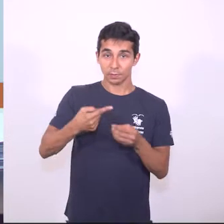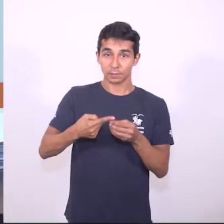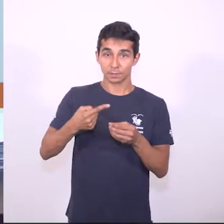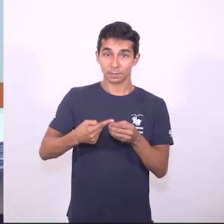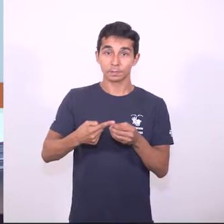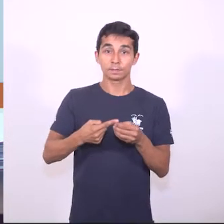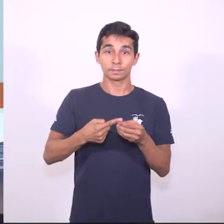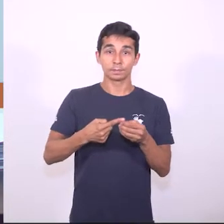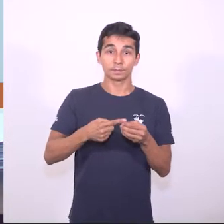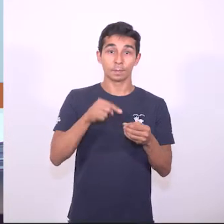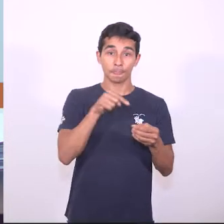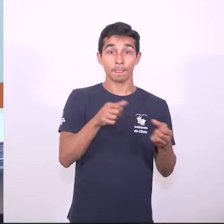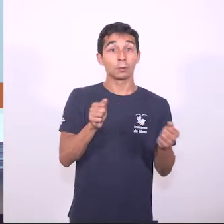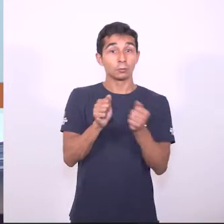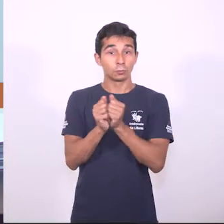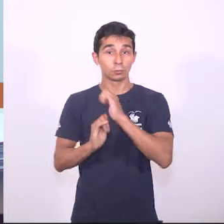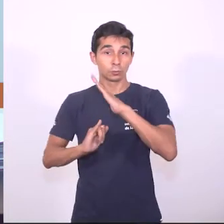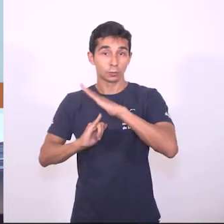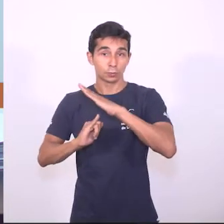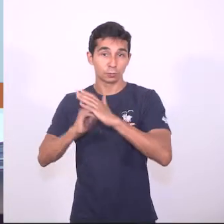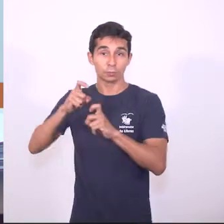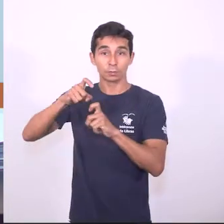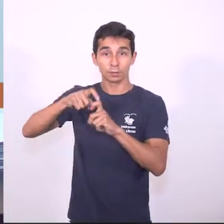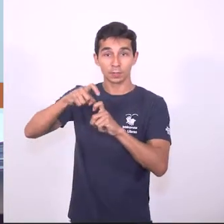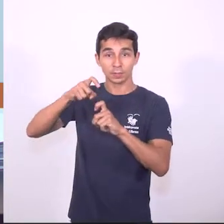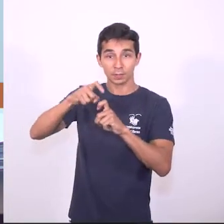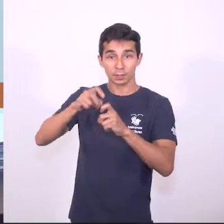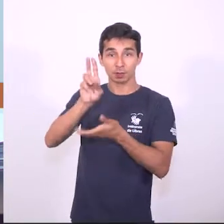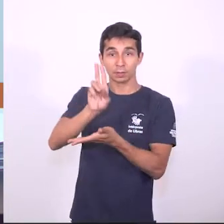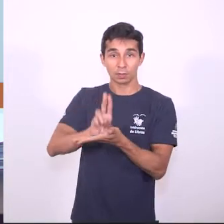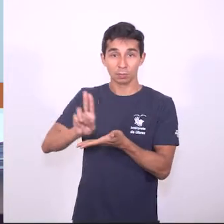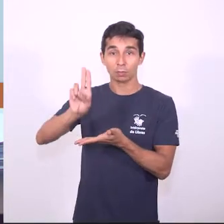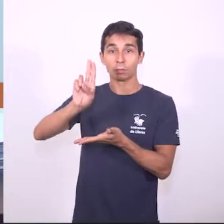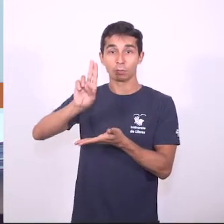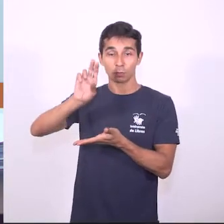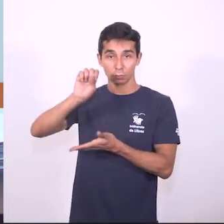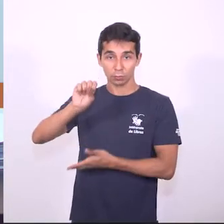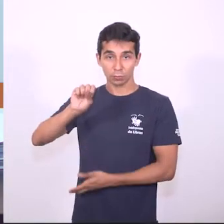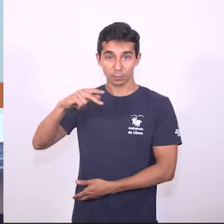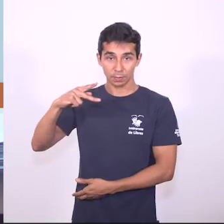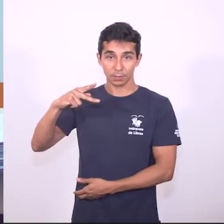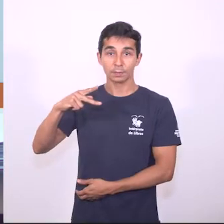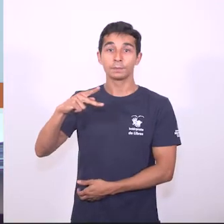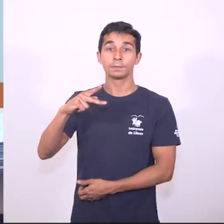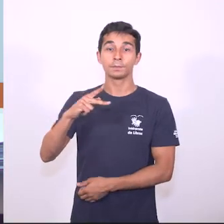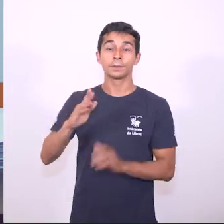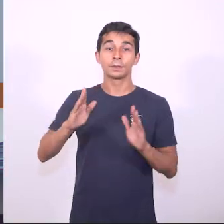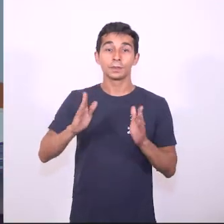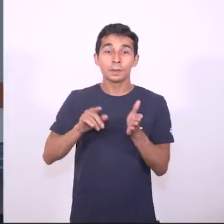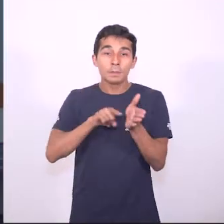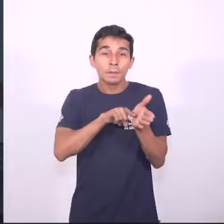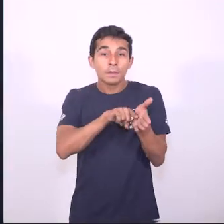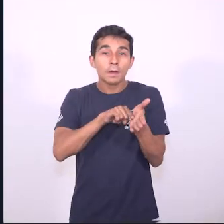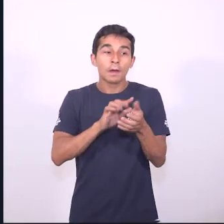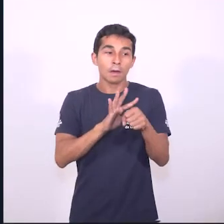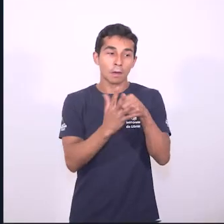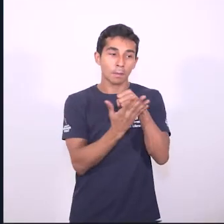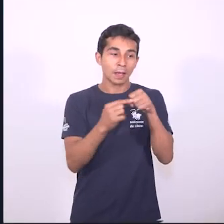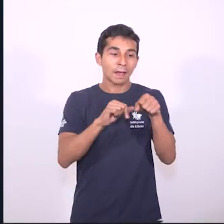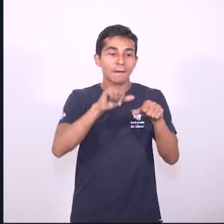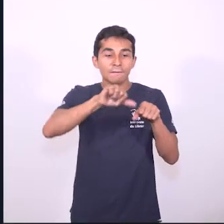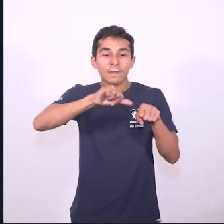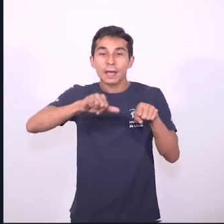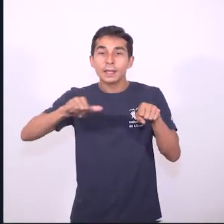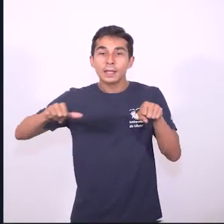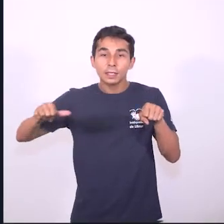junto com o Instituto de Medicina Tropical da USP, realizou o monitoramento das novas variantes de